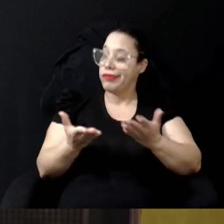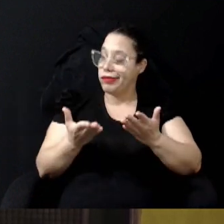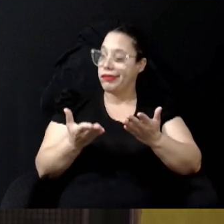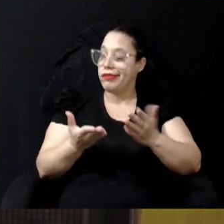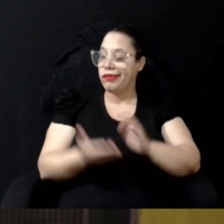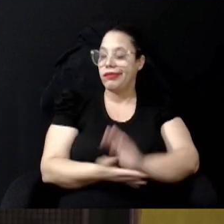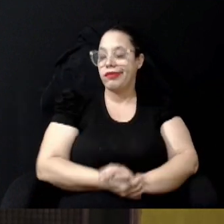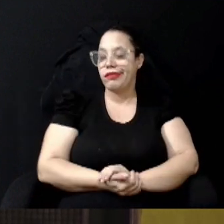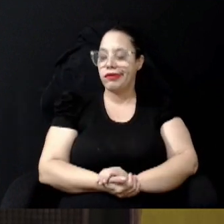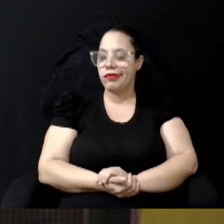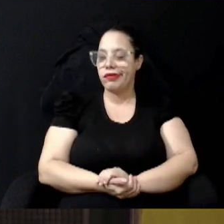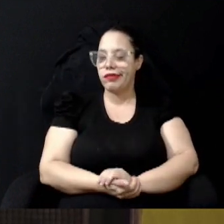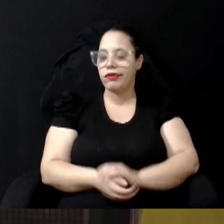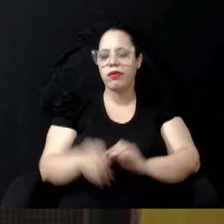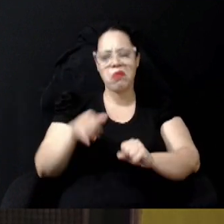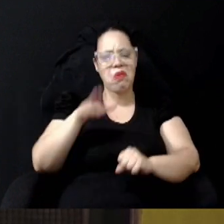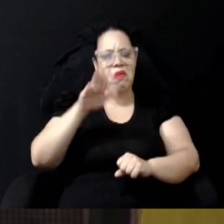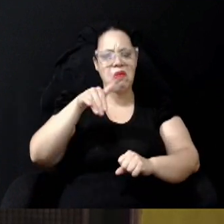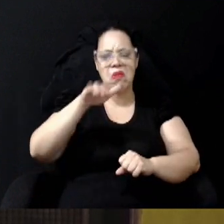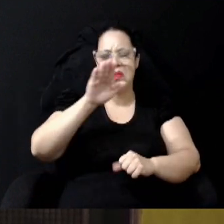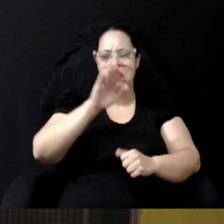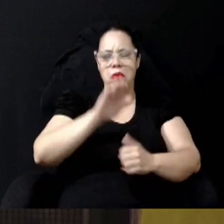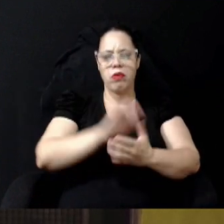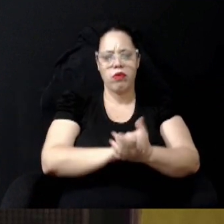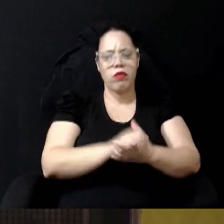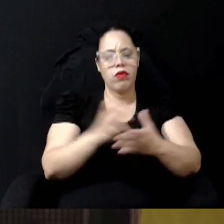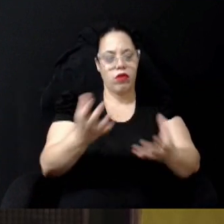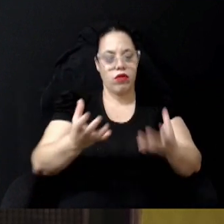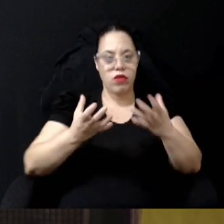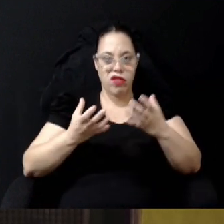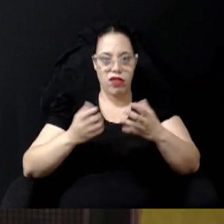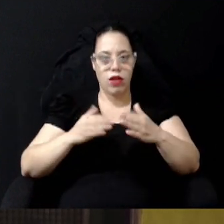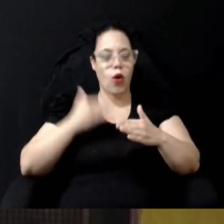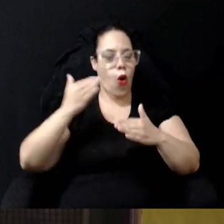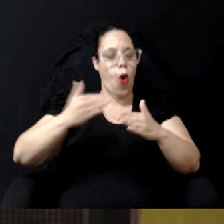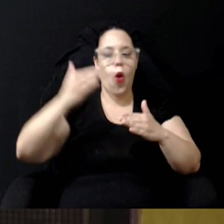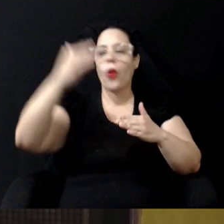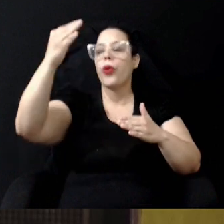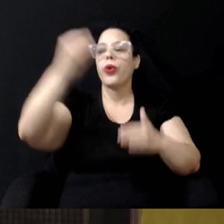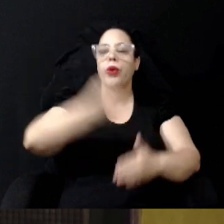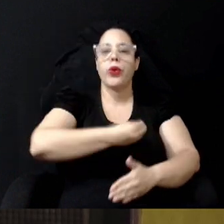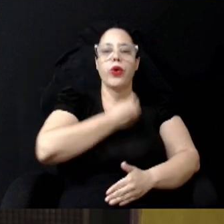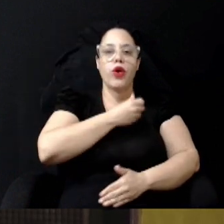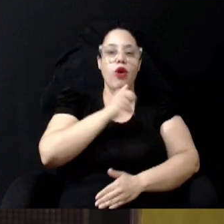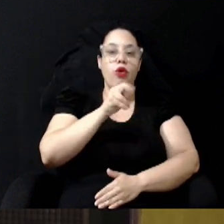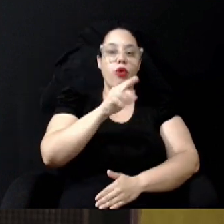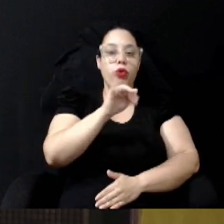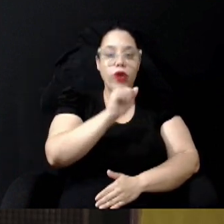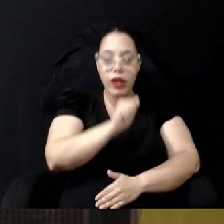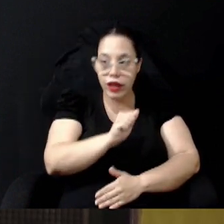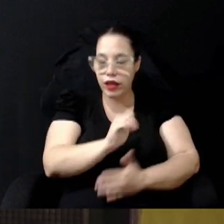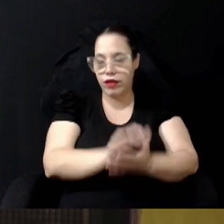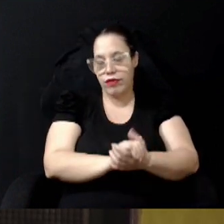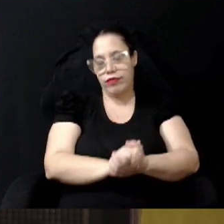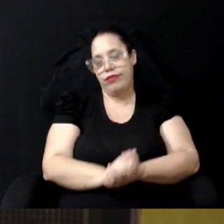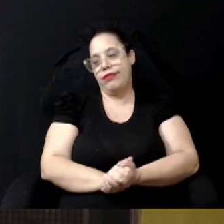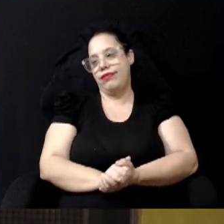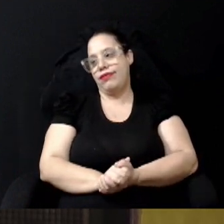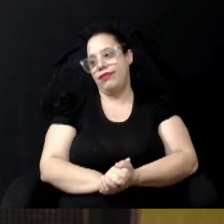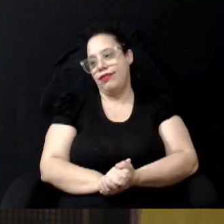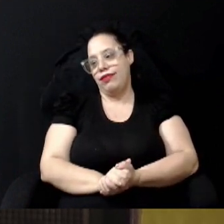E mais que isso, a gente quer longa vida à Feira Afromix. Os